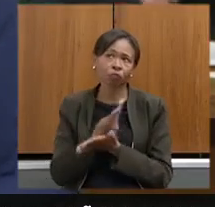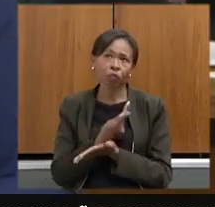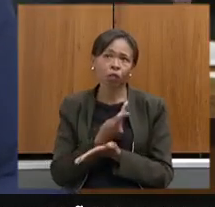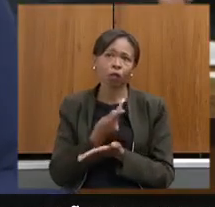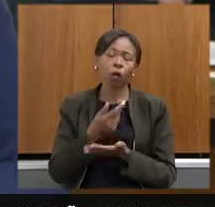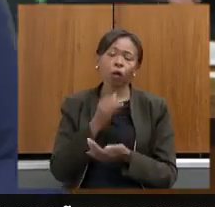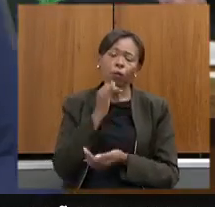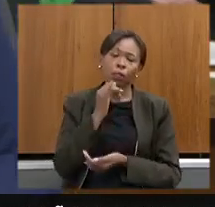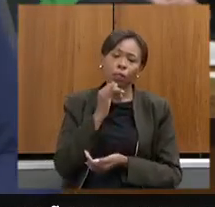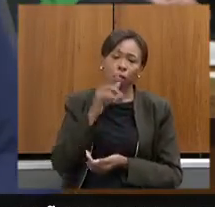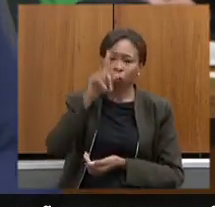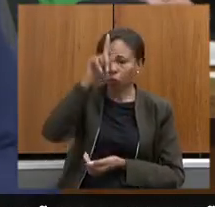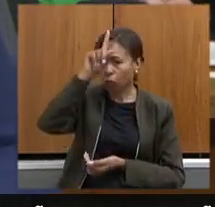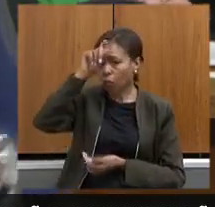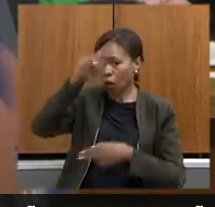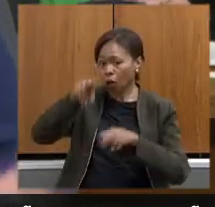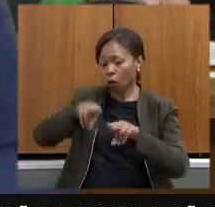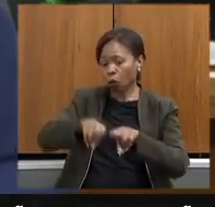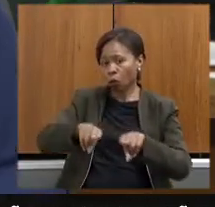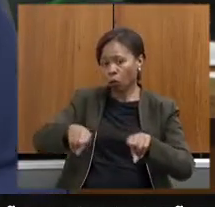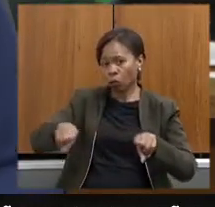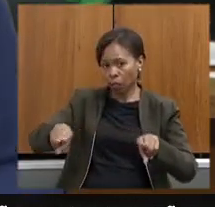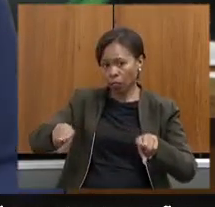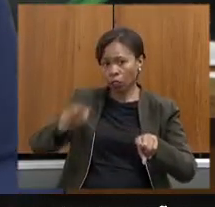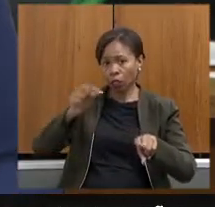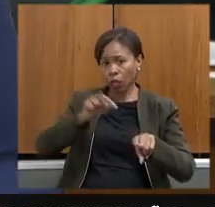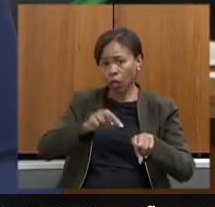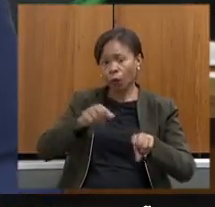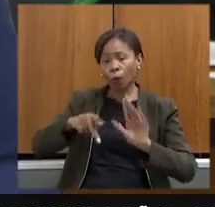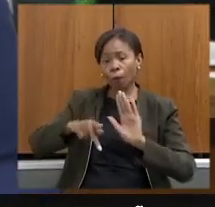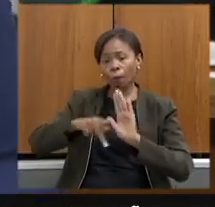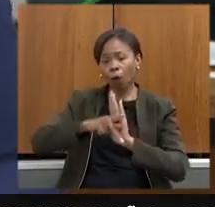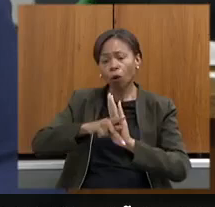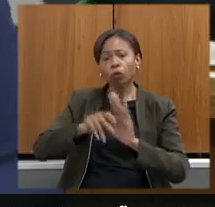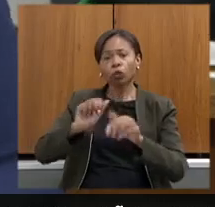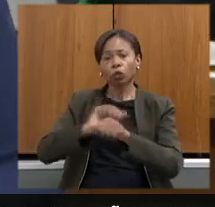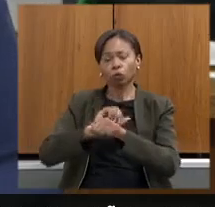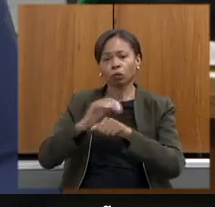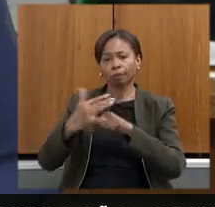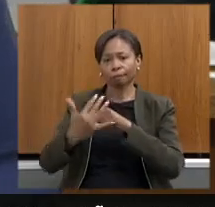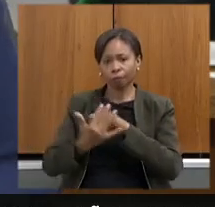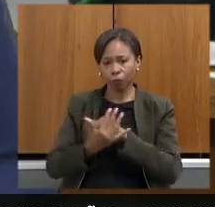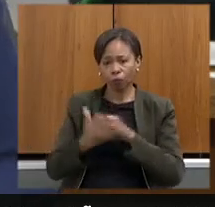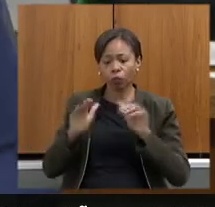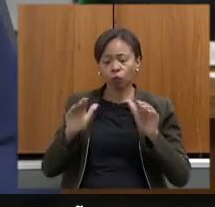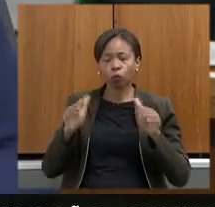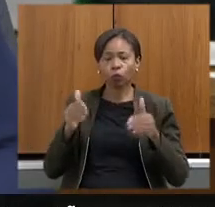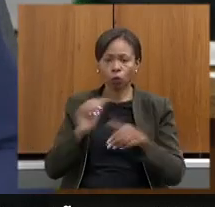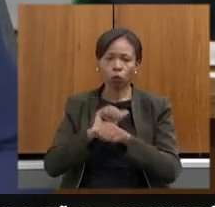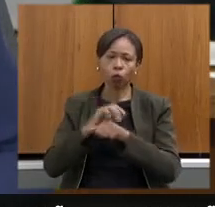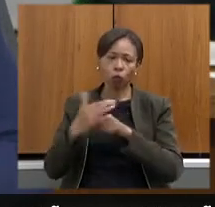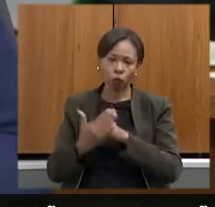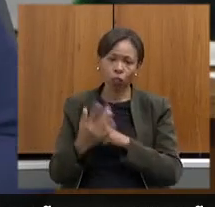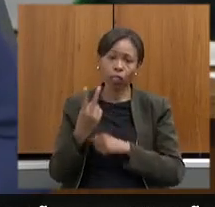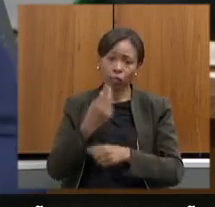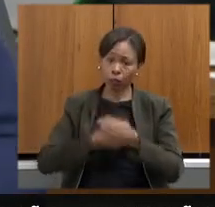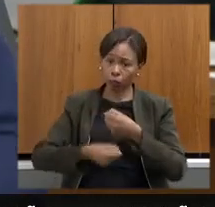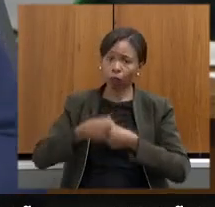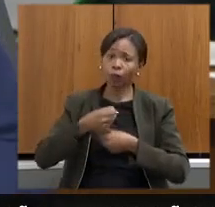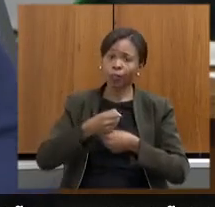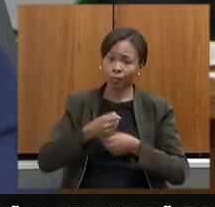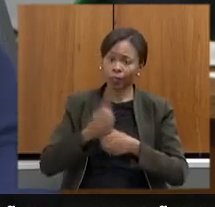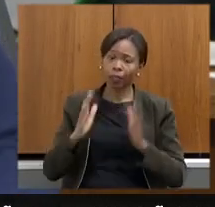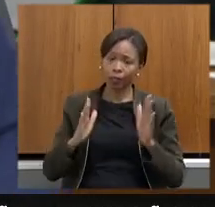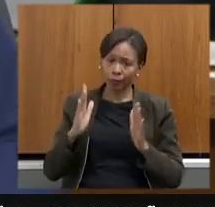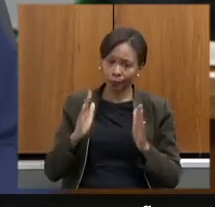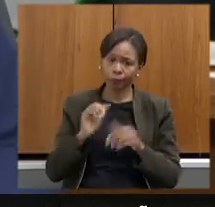dos leitos com vídeo de UTI que foram suplementados no estado ao longo desses dois anos de pandemia e que foram retidos